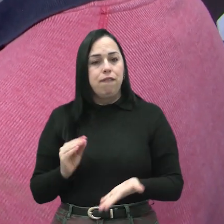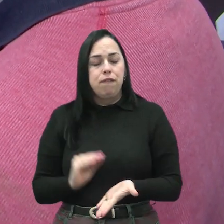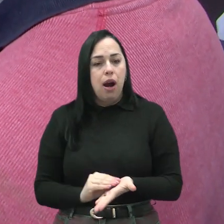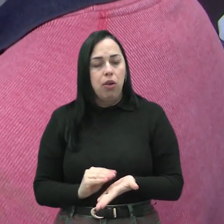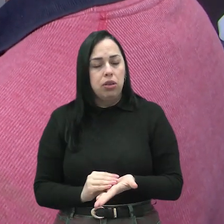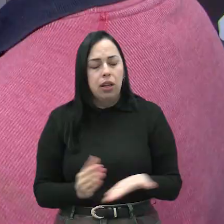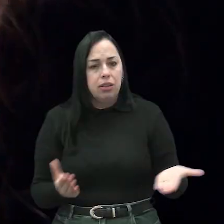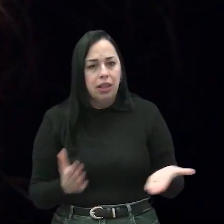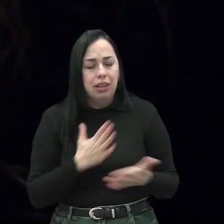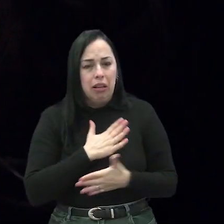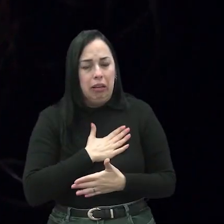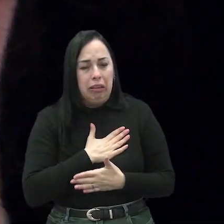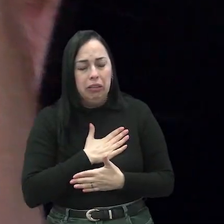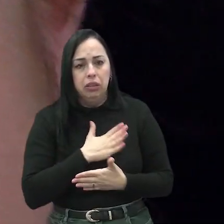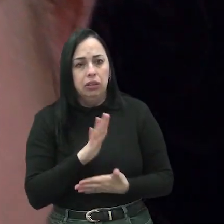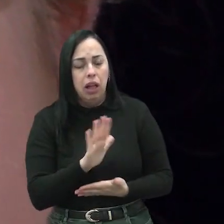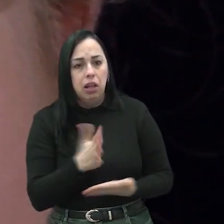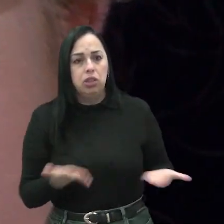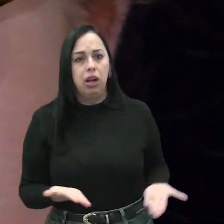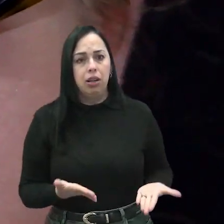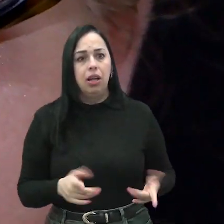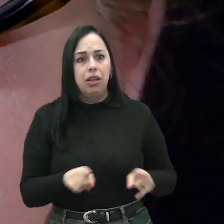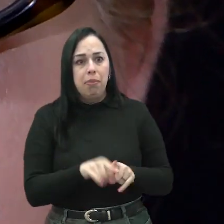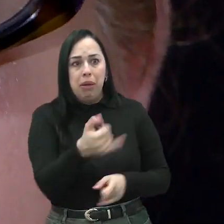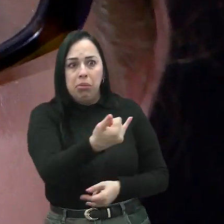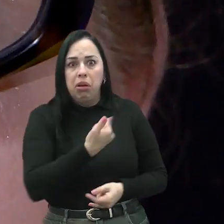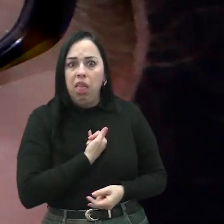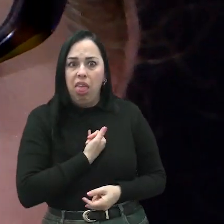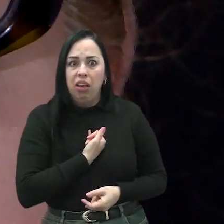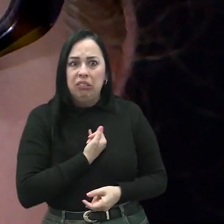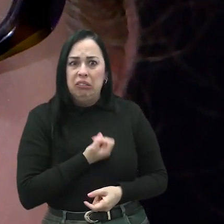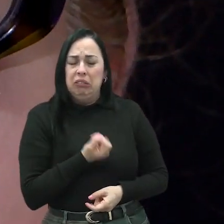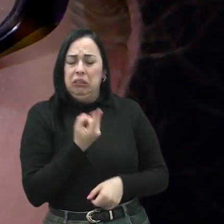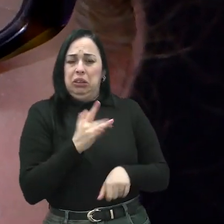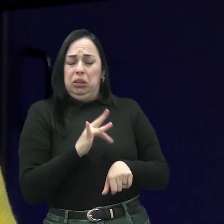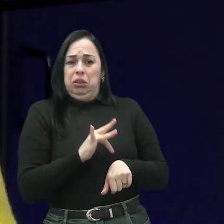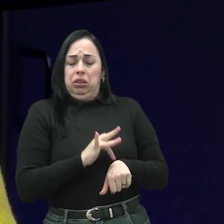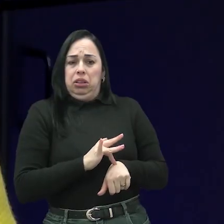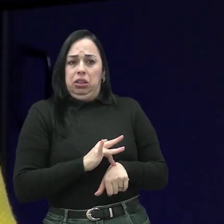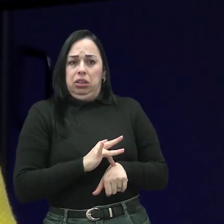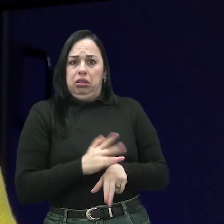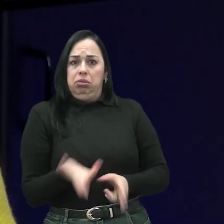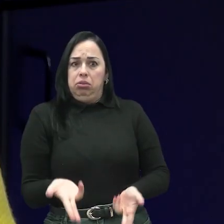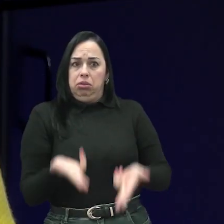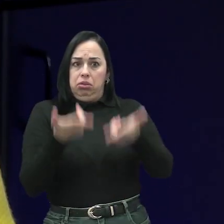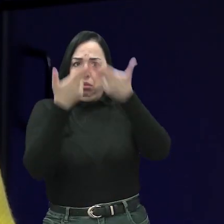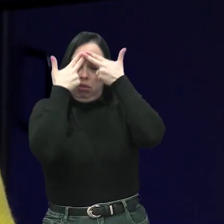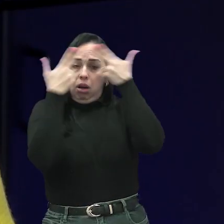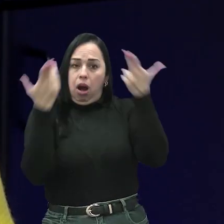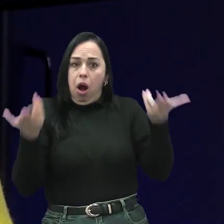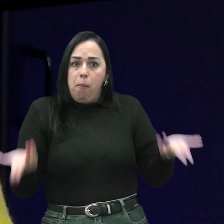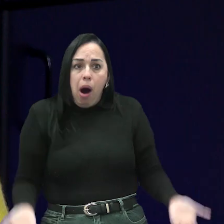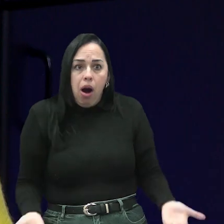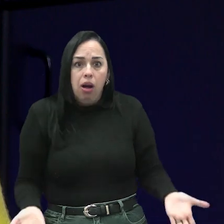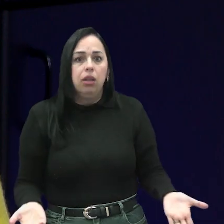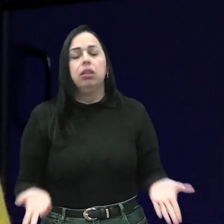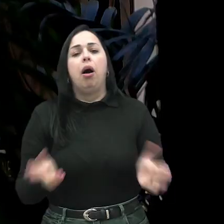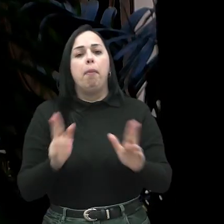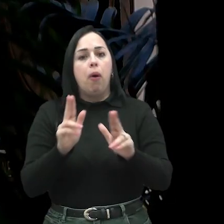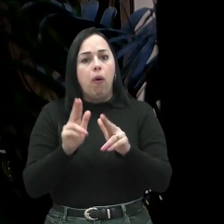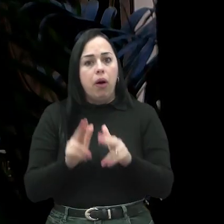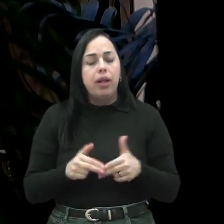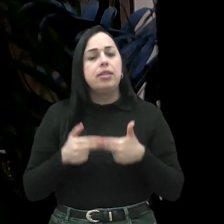de despedida e a forma fria como foi informada da perda marcaram a trajetória dela como